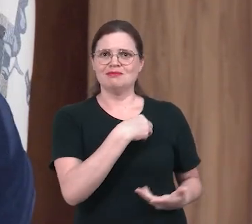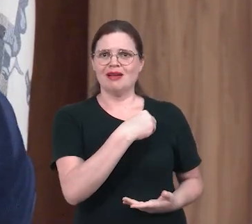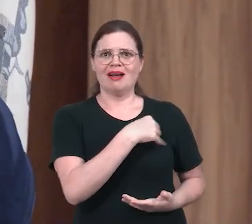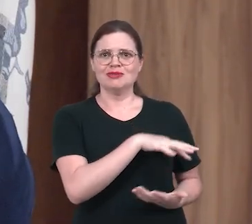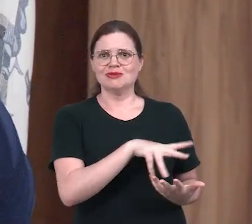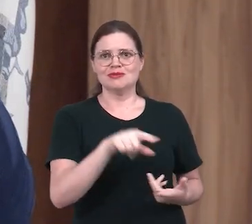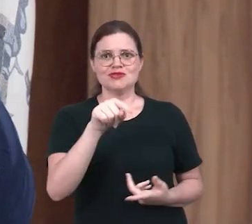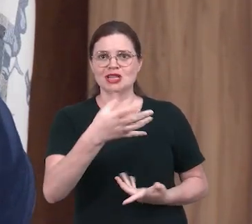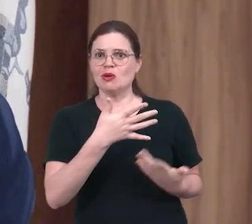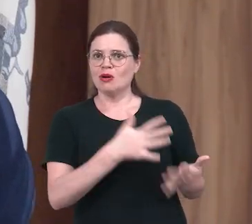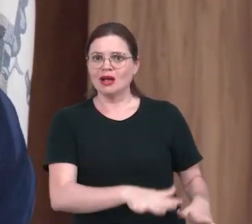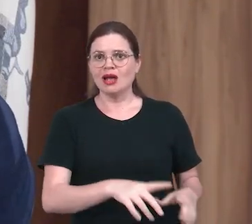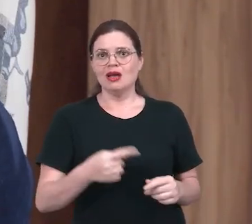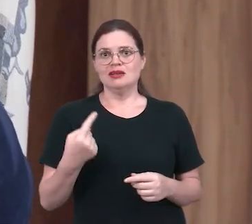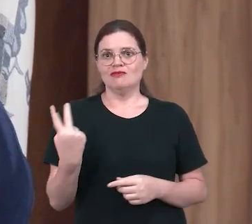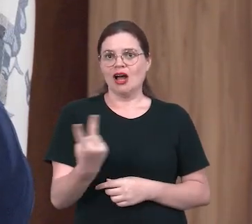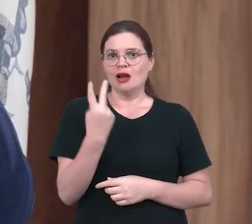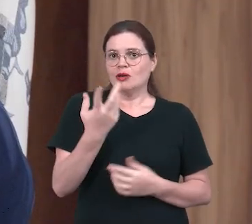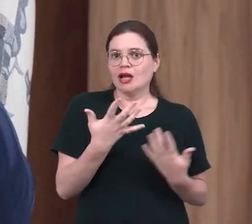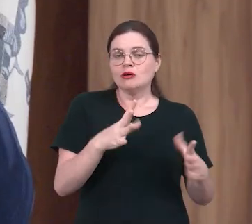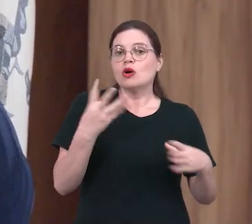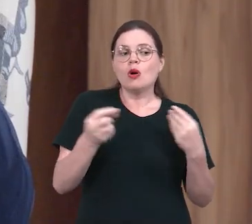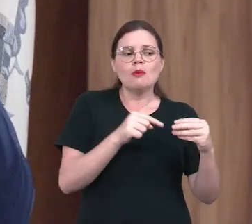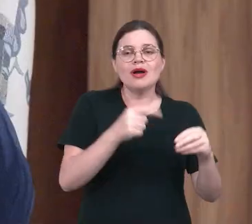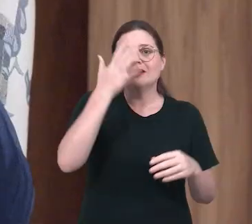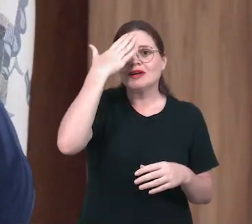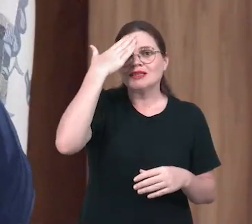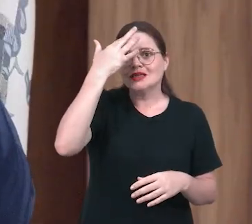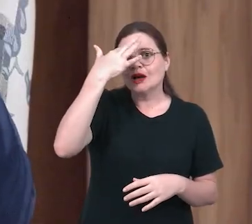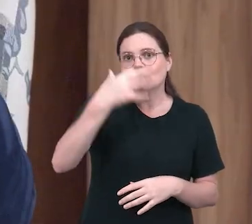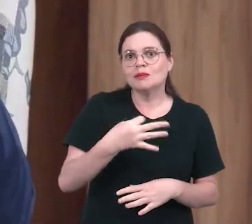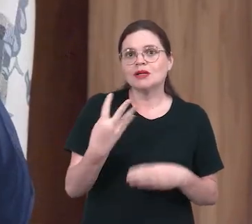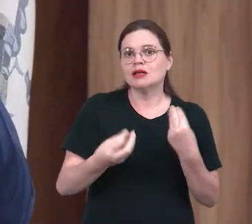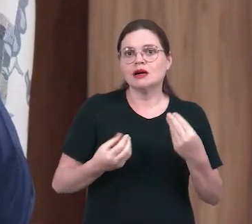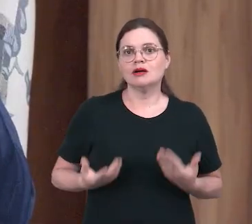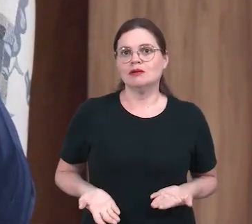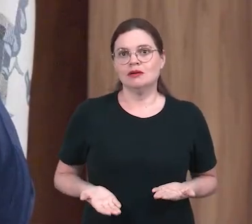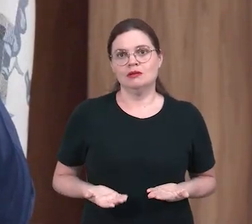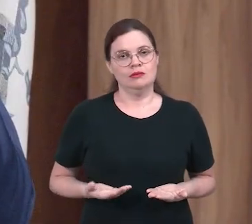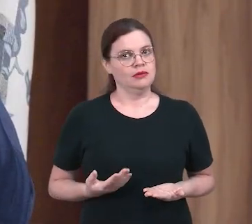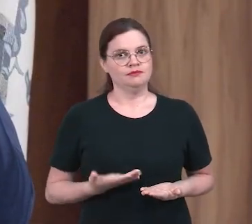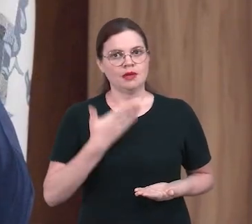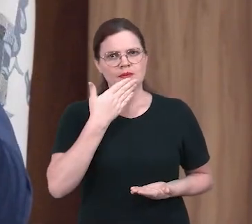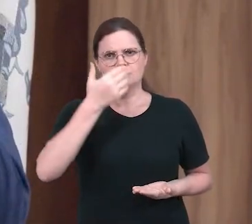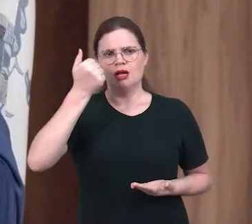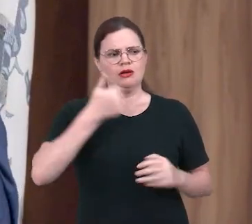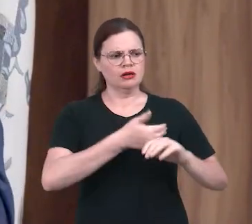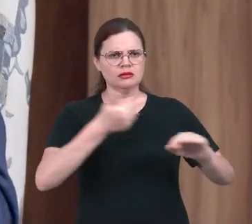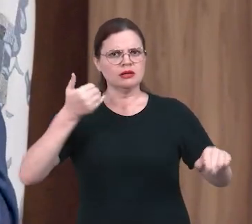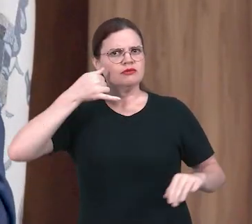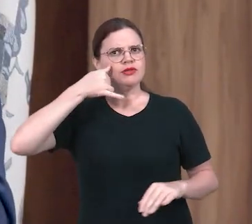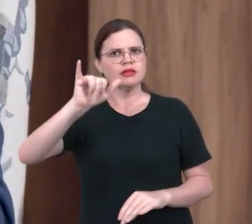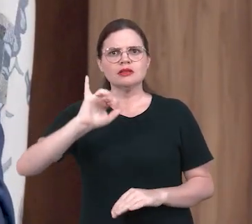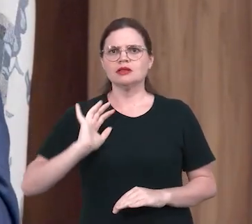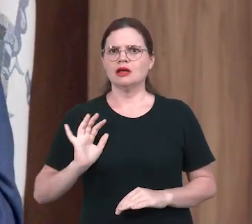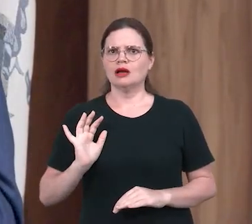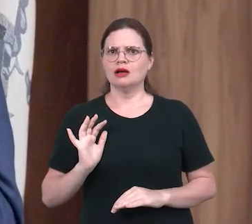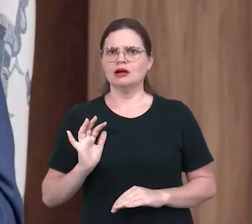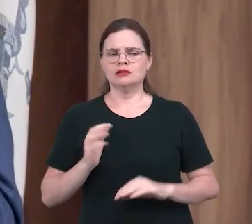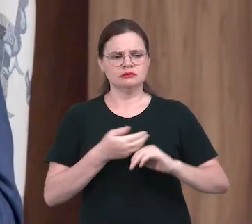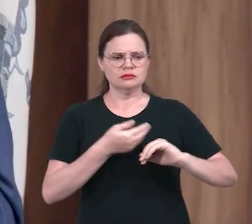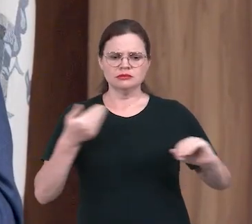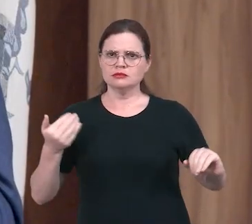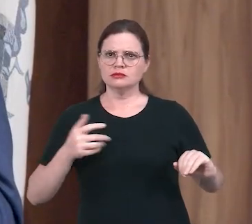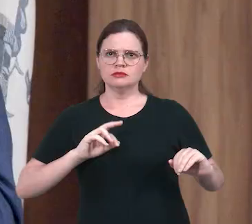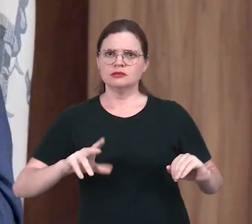seus costumes são outros, que os seus valores são outros? Então, se você pode, não se coloque debaixo de um jugo desigual. Isso faz